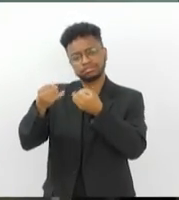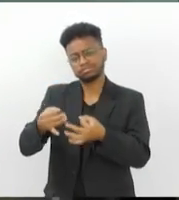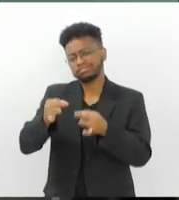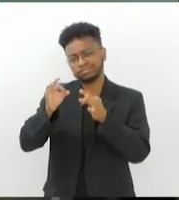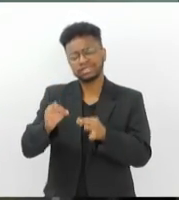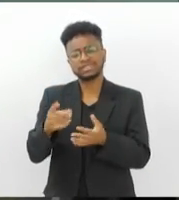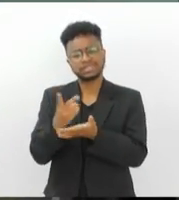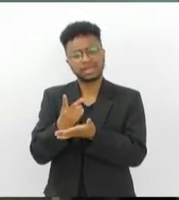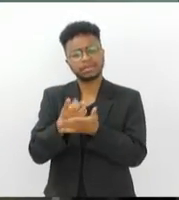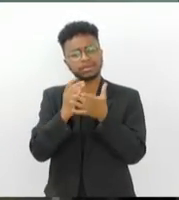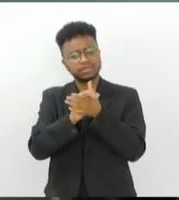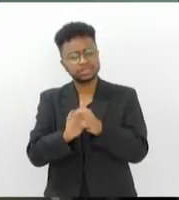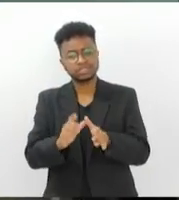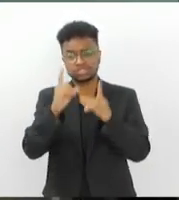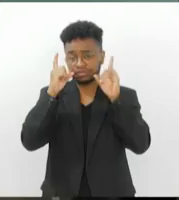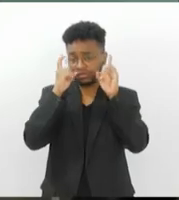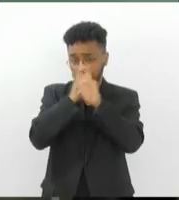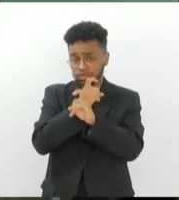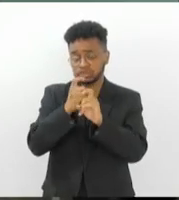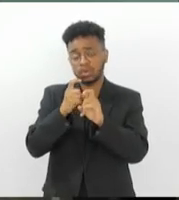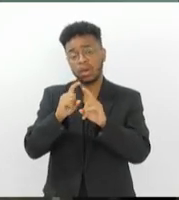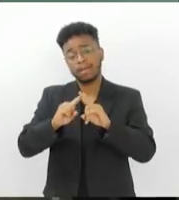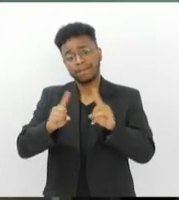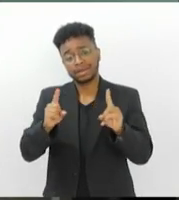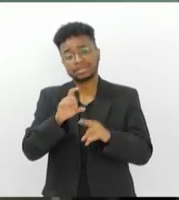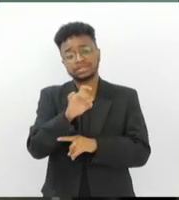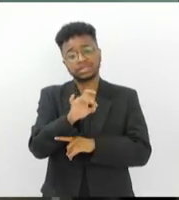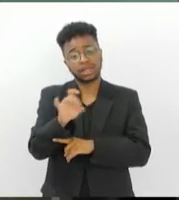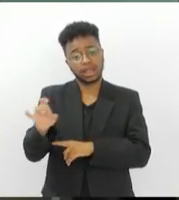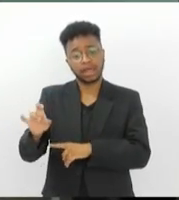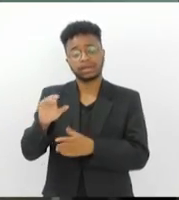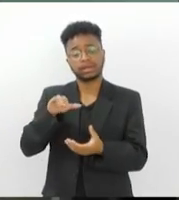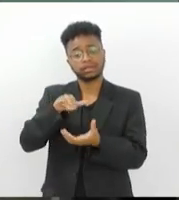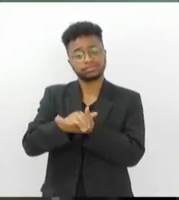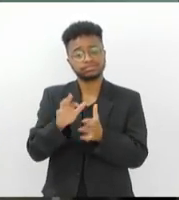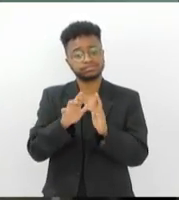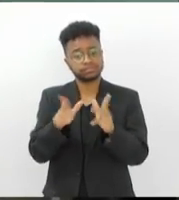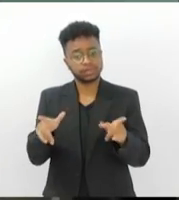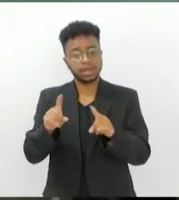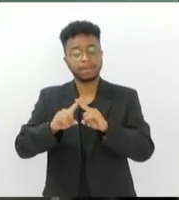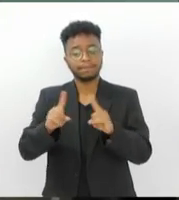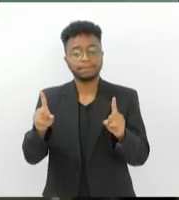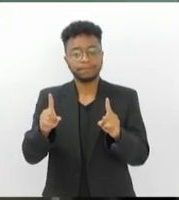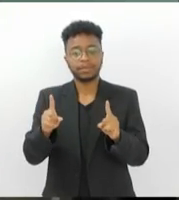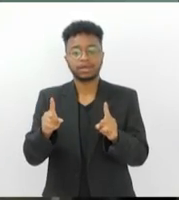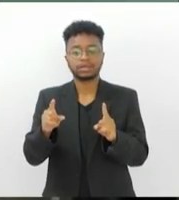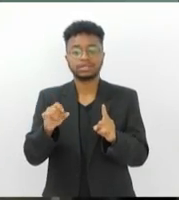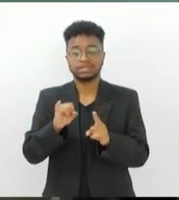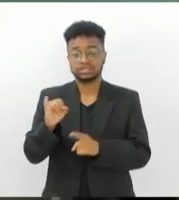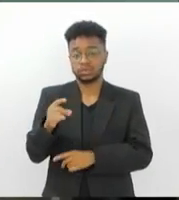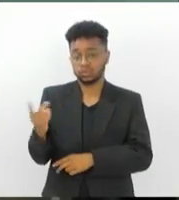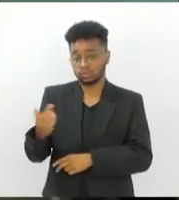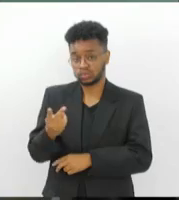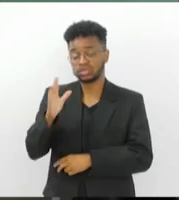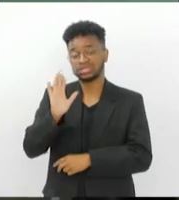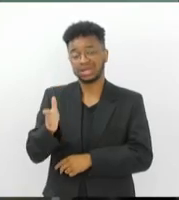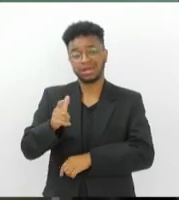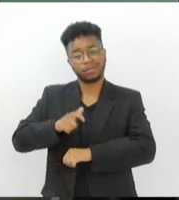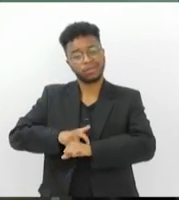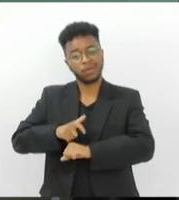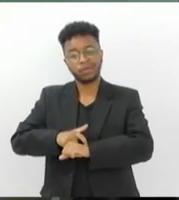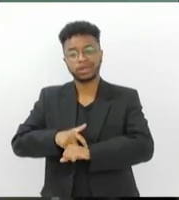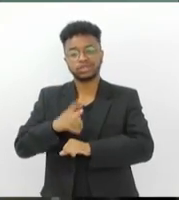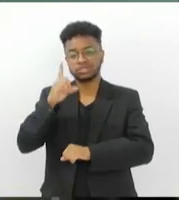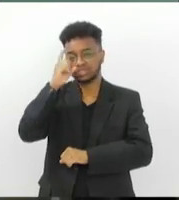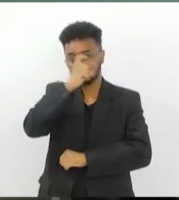muito dolorido muito complicado e cada caso é um caso né mas no caso de um do casal já está num momento de